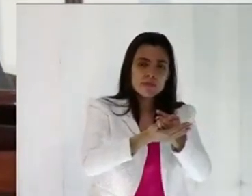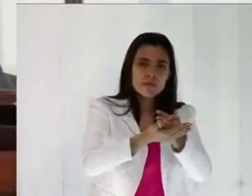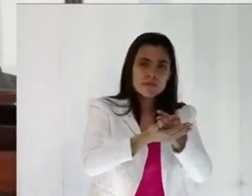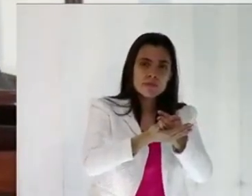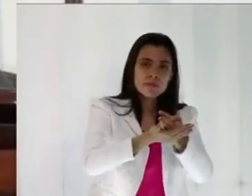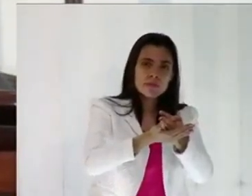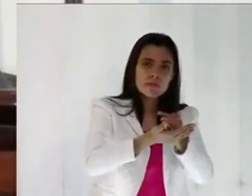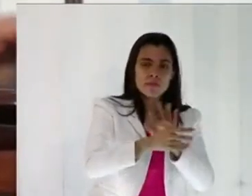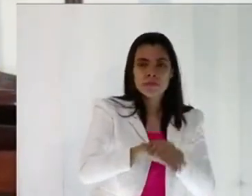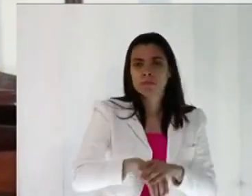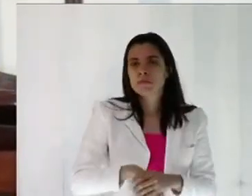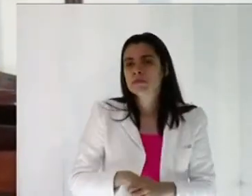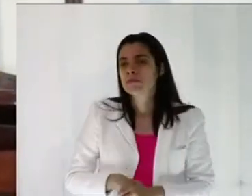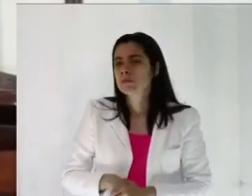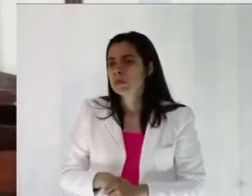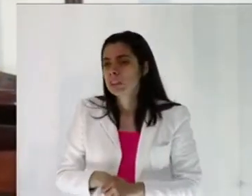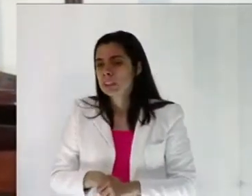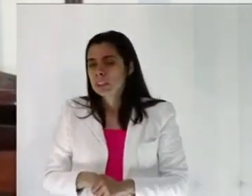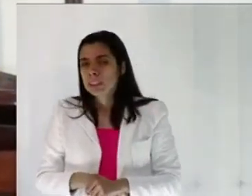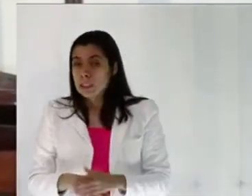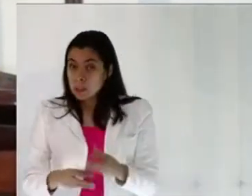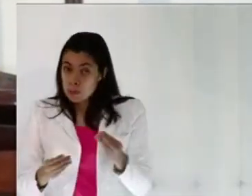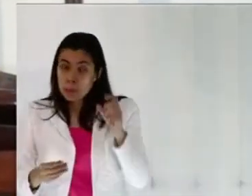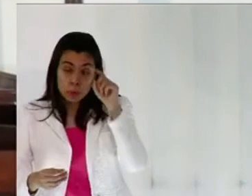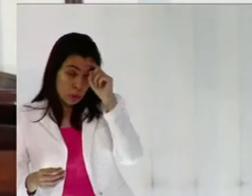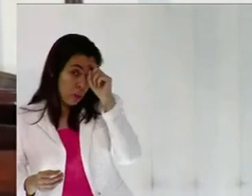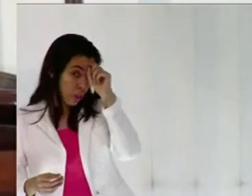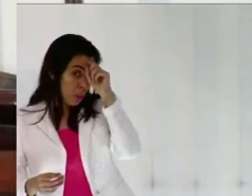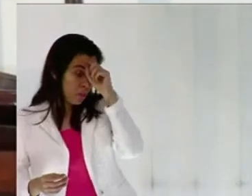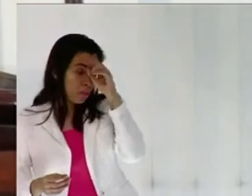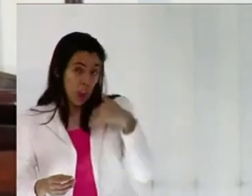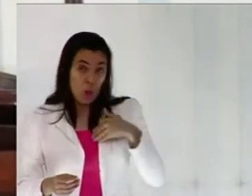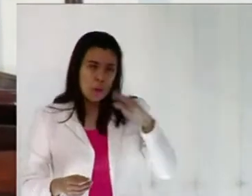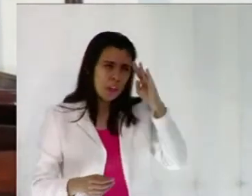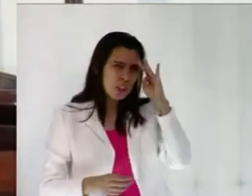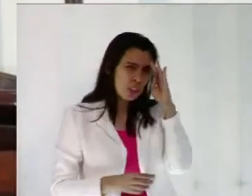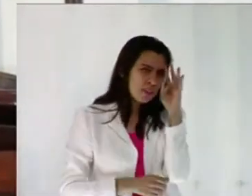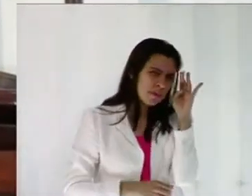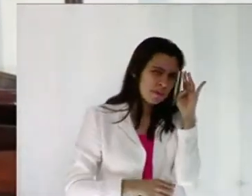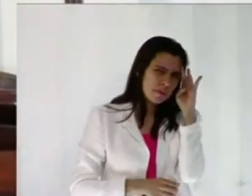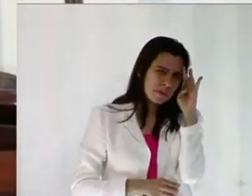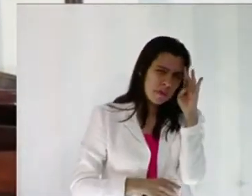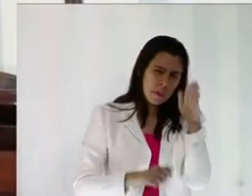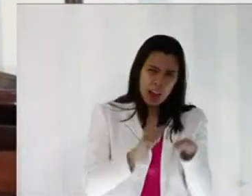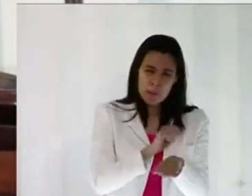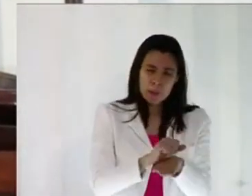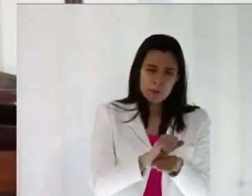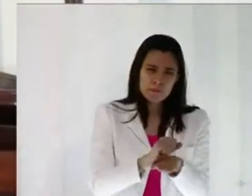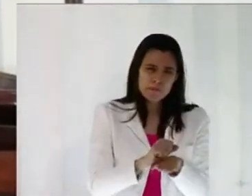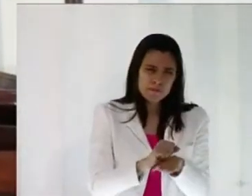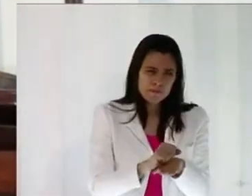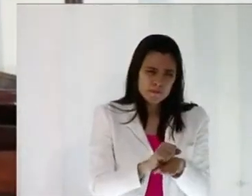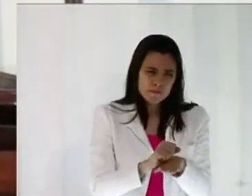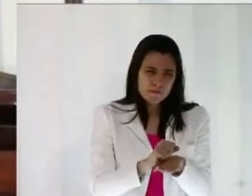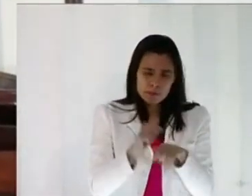fico imaginando como deve ter sido difícil aquela noite, levantar naquela madrugada, acordar o seu